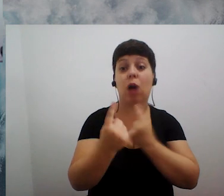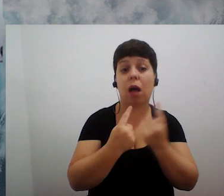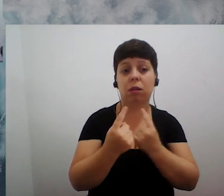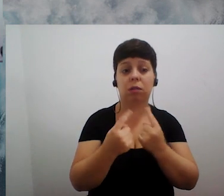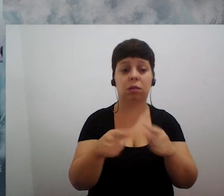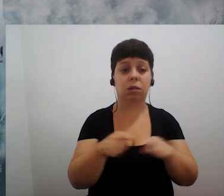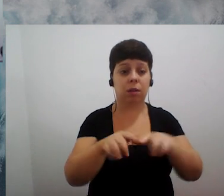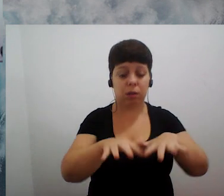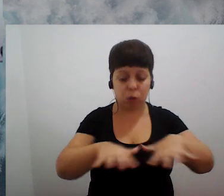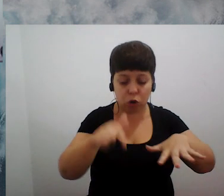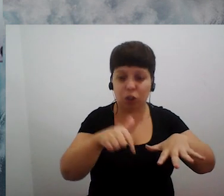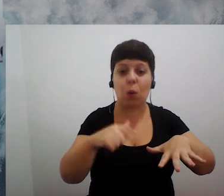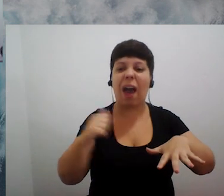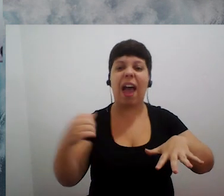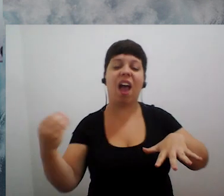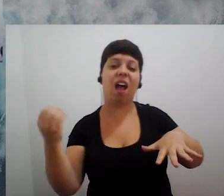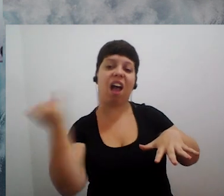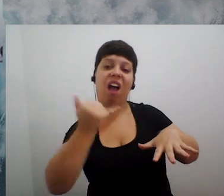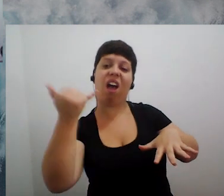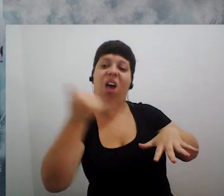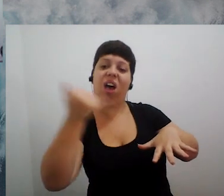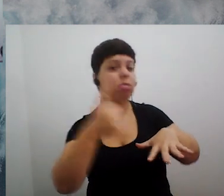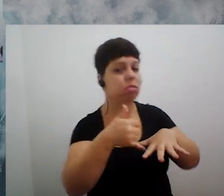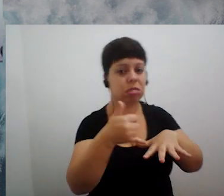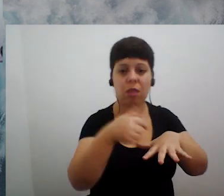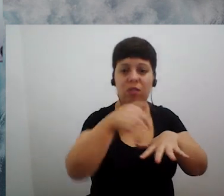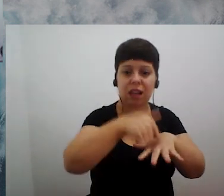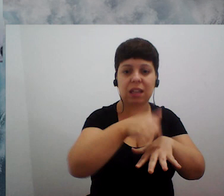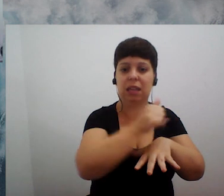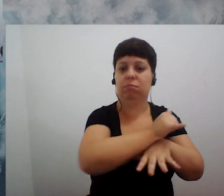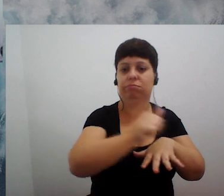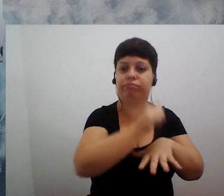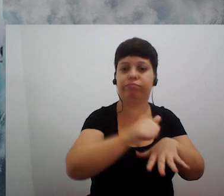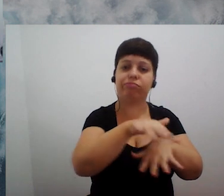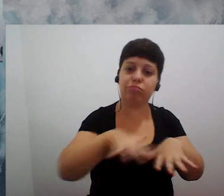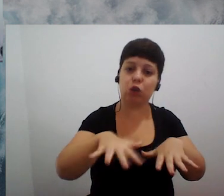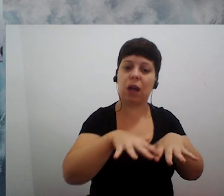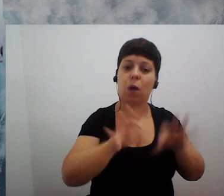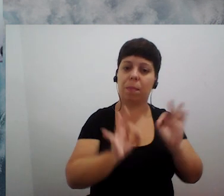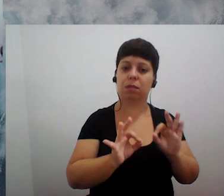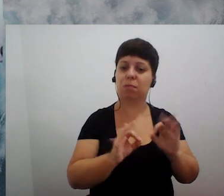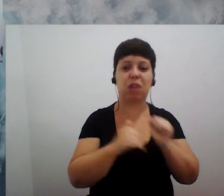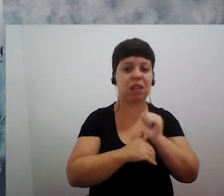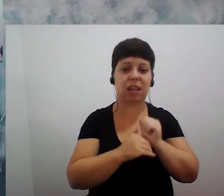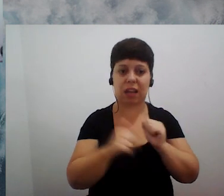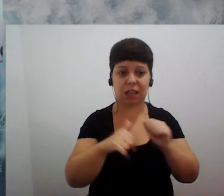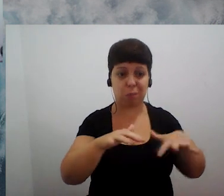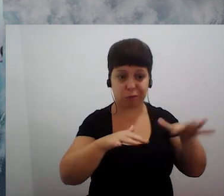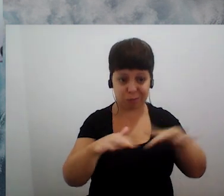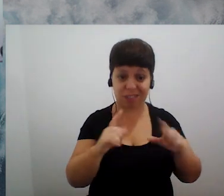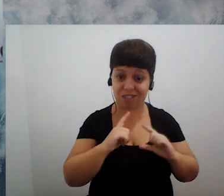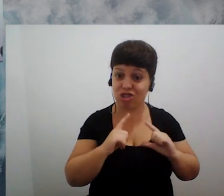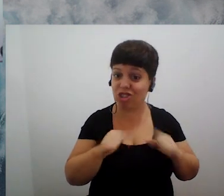que o caminho é deixar o local falar para o local. Eu acho que isso não tem segredo. Como eu falei